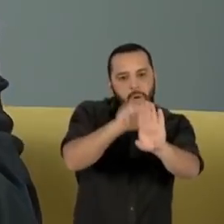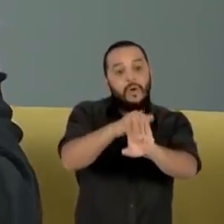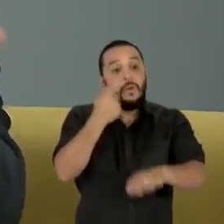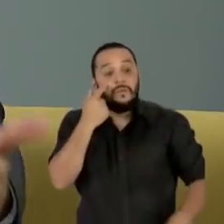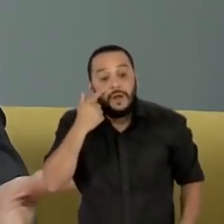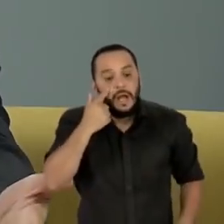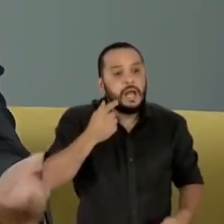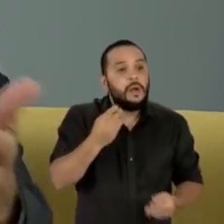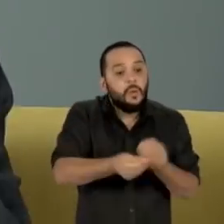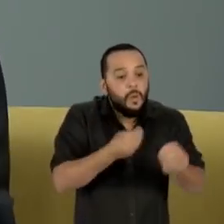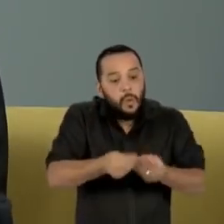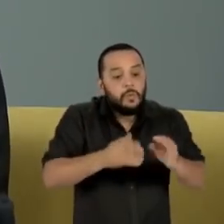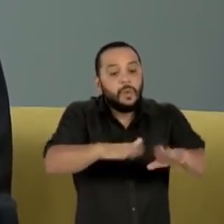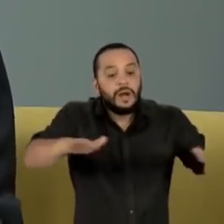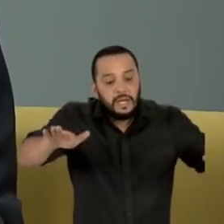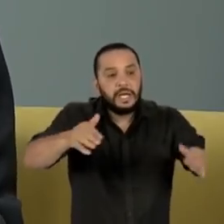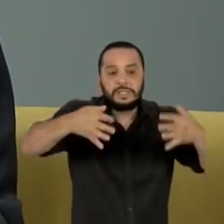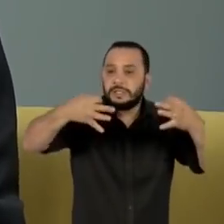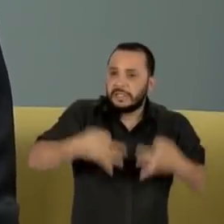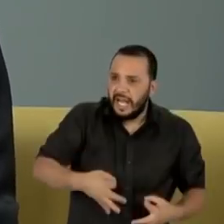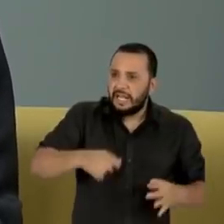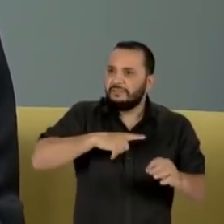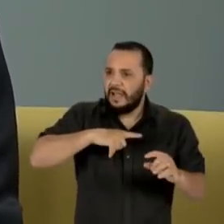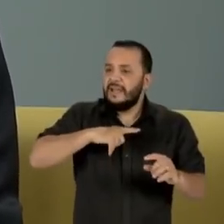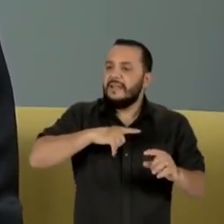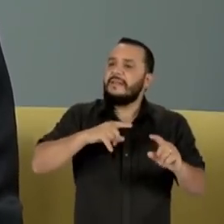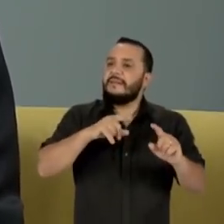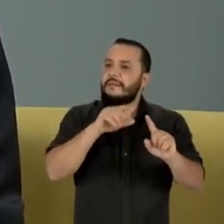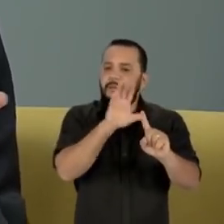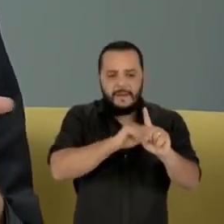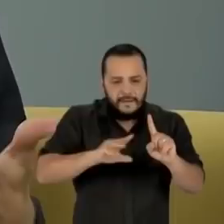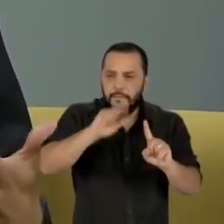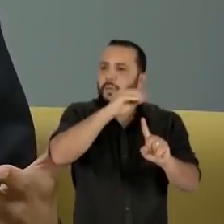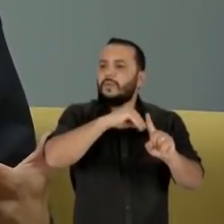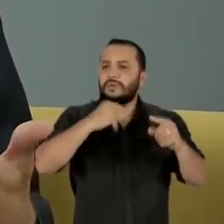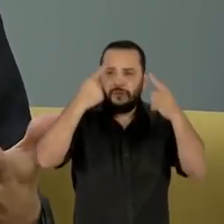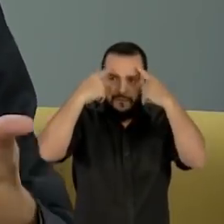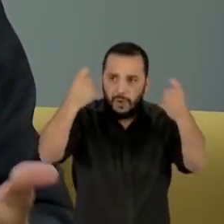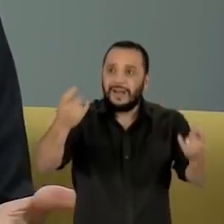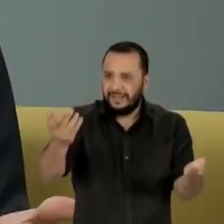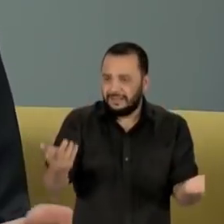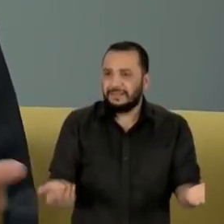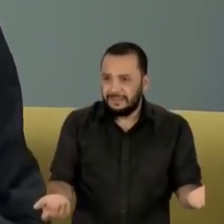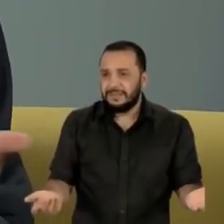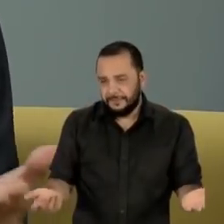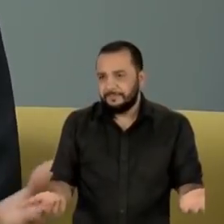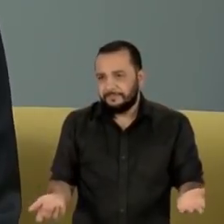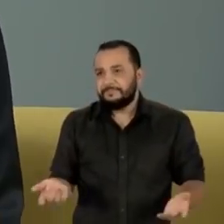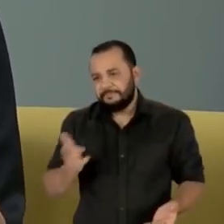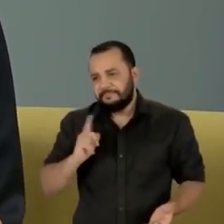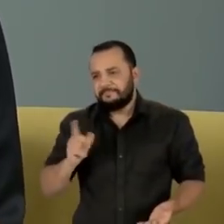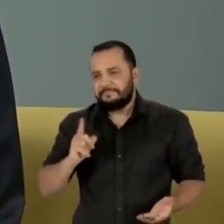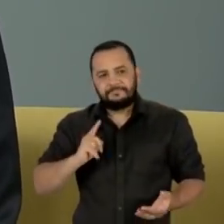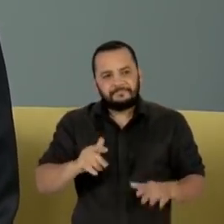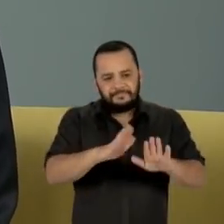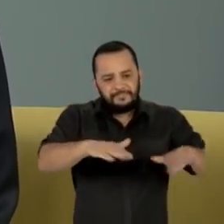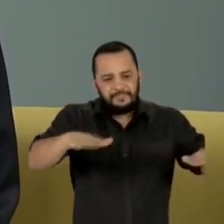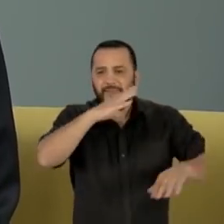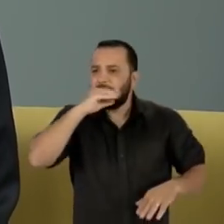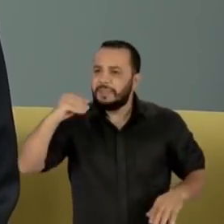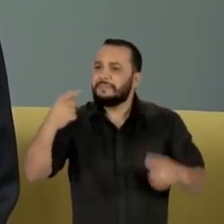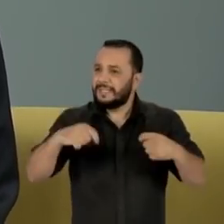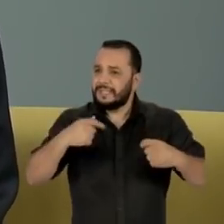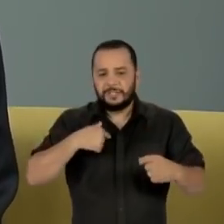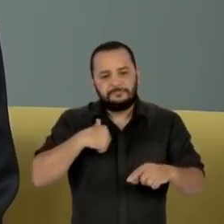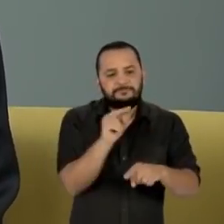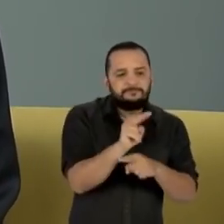em contato com as crianças e os adolescentes que estejam em situação de risco né precisando de alguma atenção